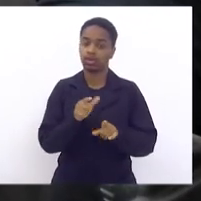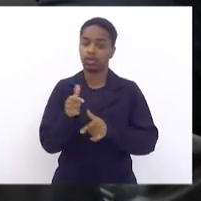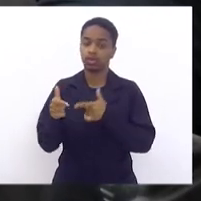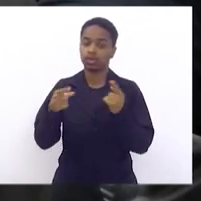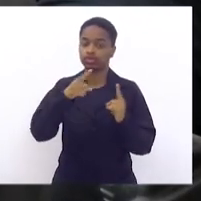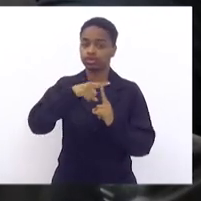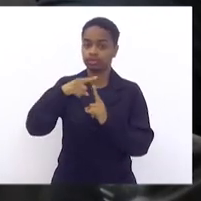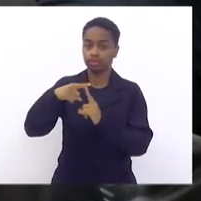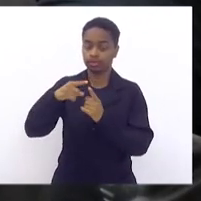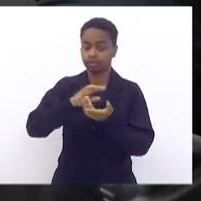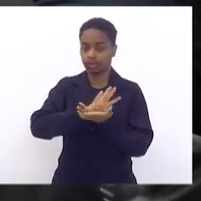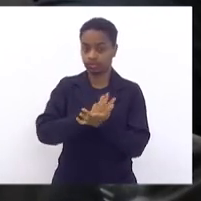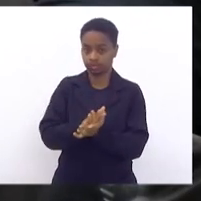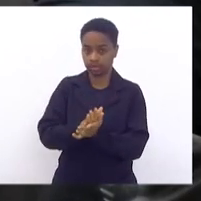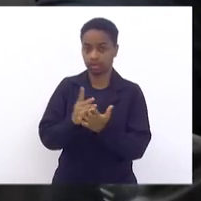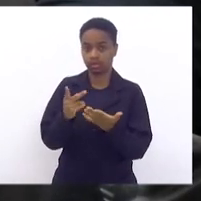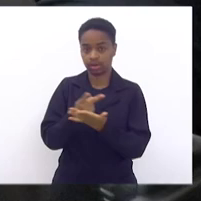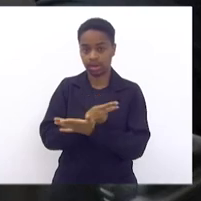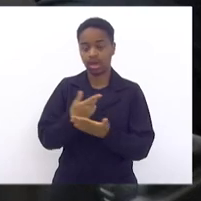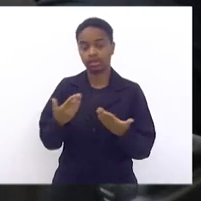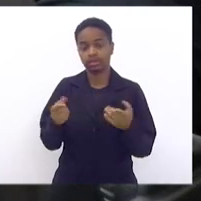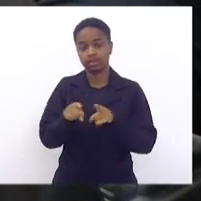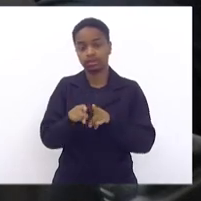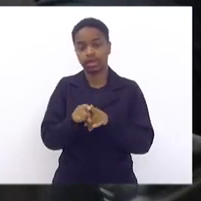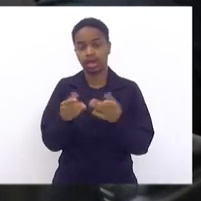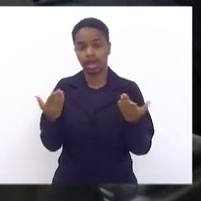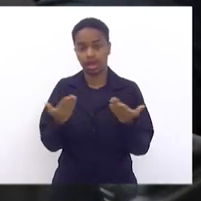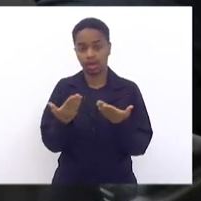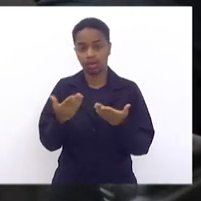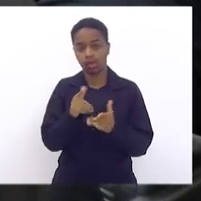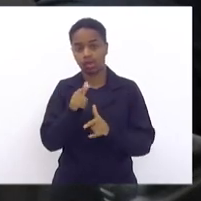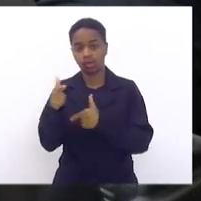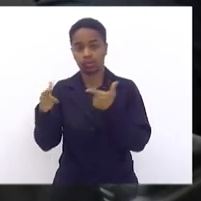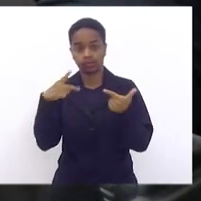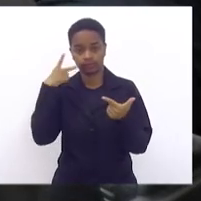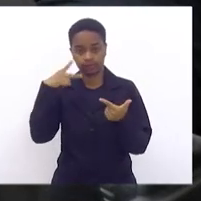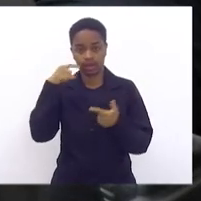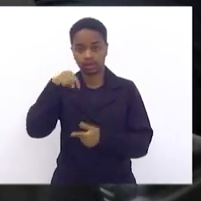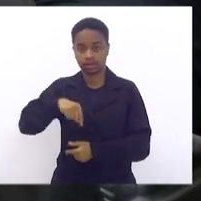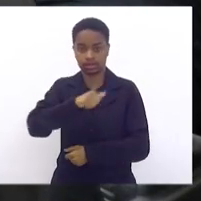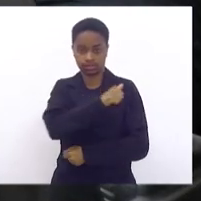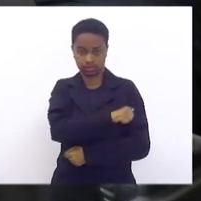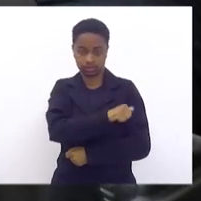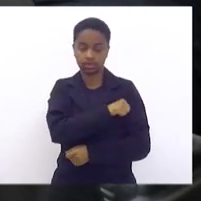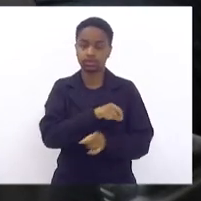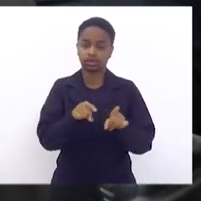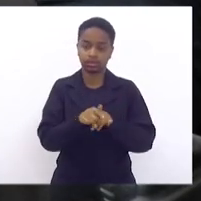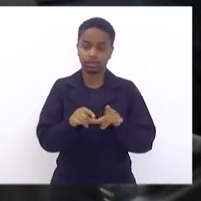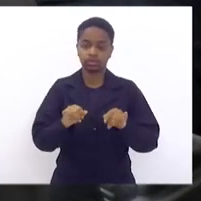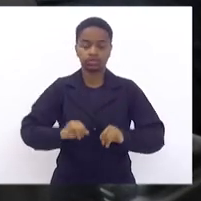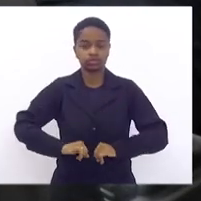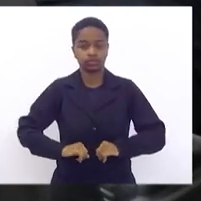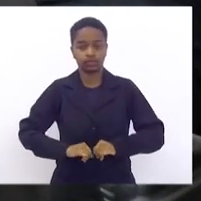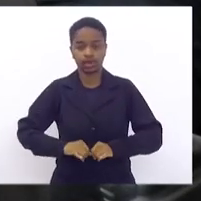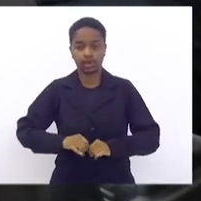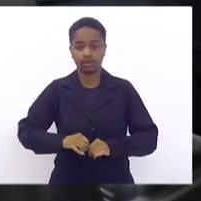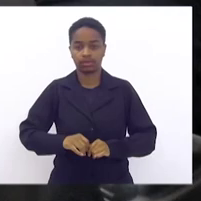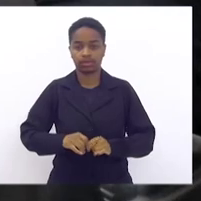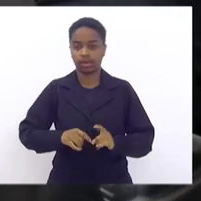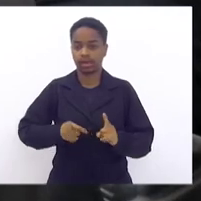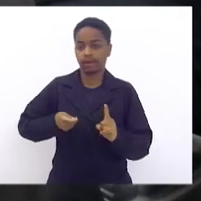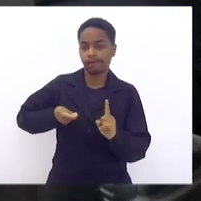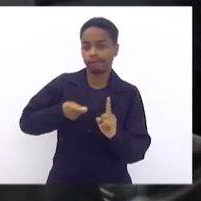ela sofreu agora recentemente. Outras vereadoras aqui no Rio também sofreram ameaça, quer dizer,